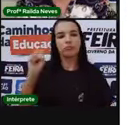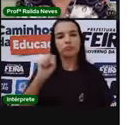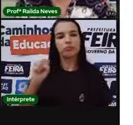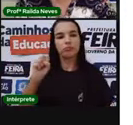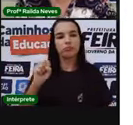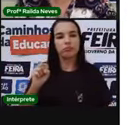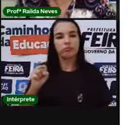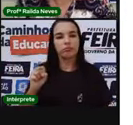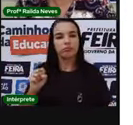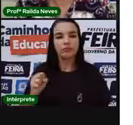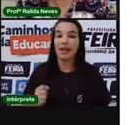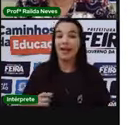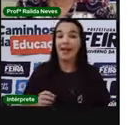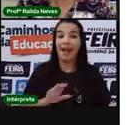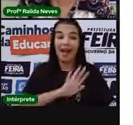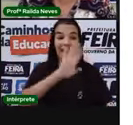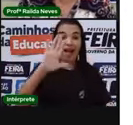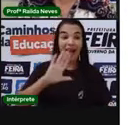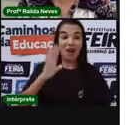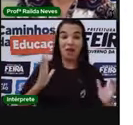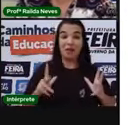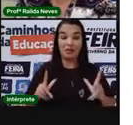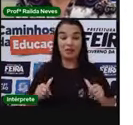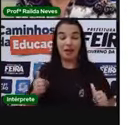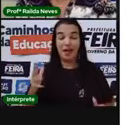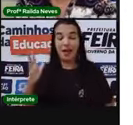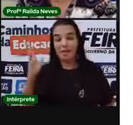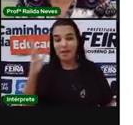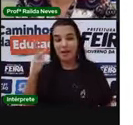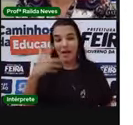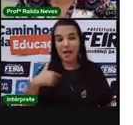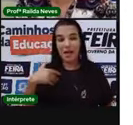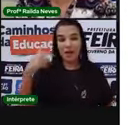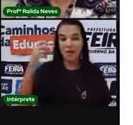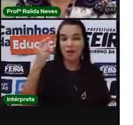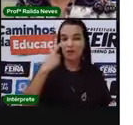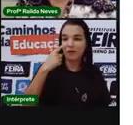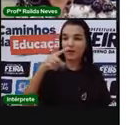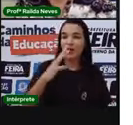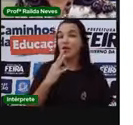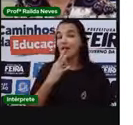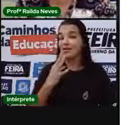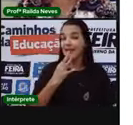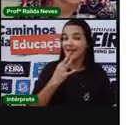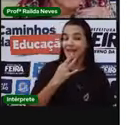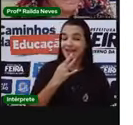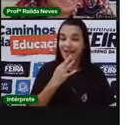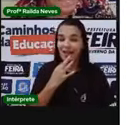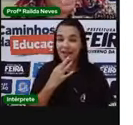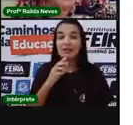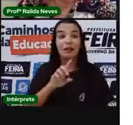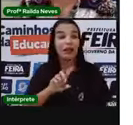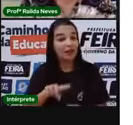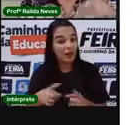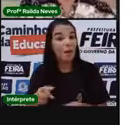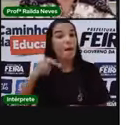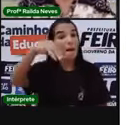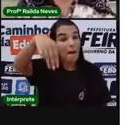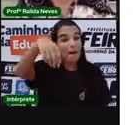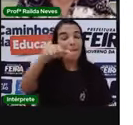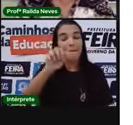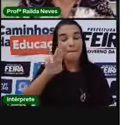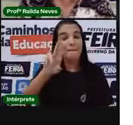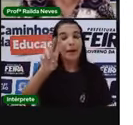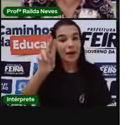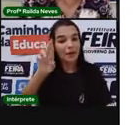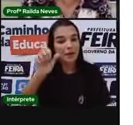samba. Alô, meu Santo Amaro, eu vim lhe conhecer, eu vim lhe conhecer. E Maura é de lá. A gente vai conhecer